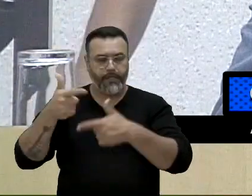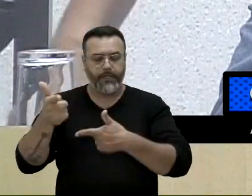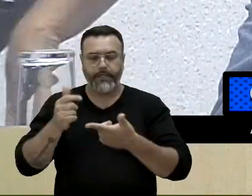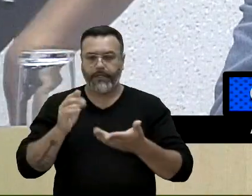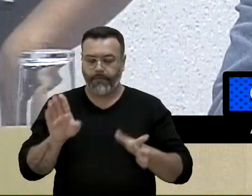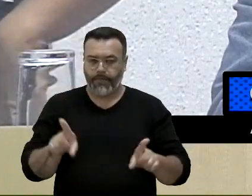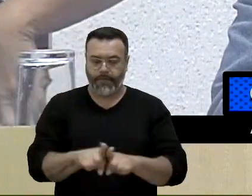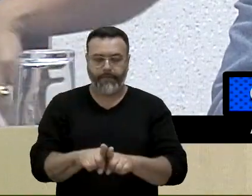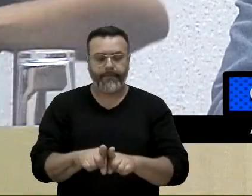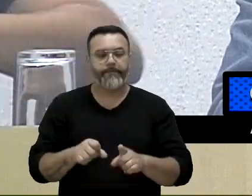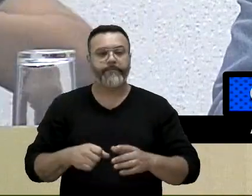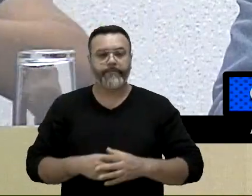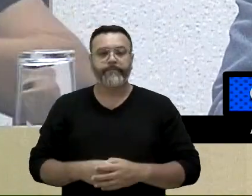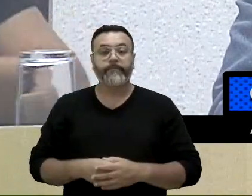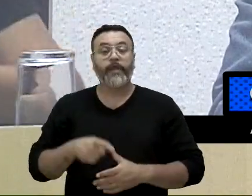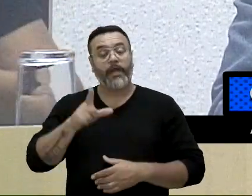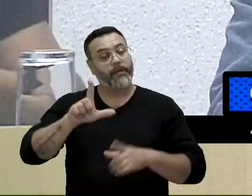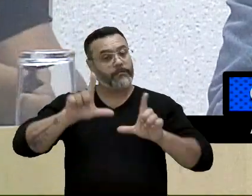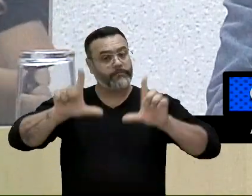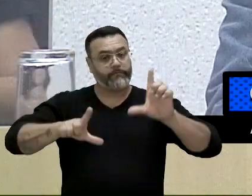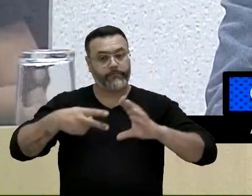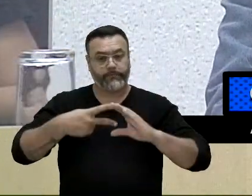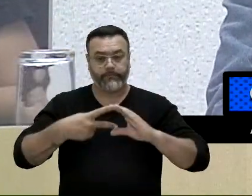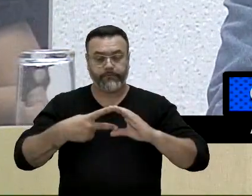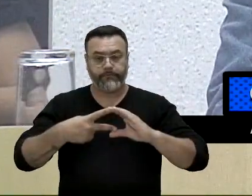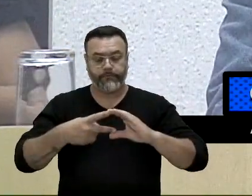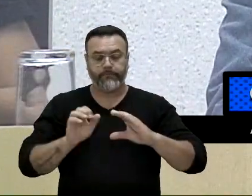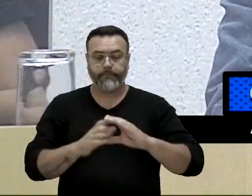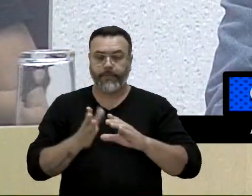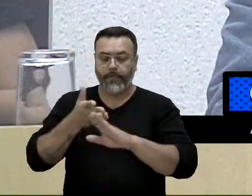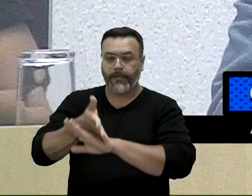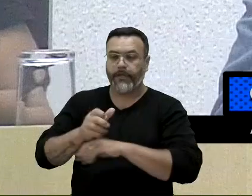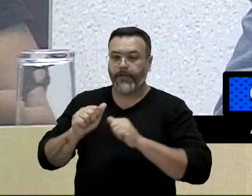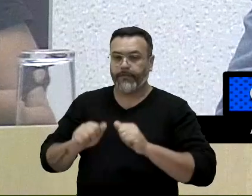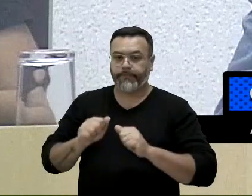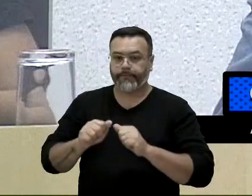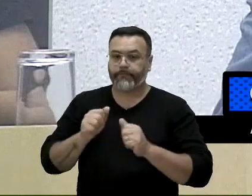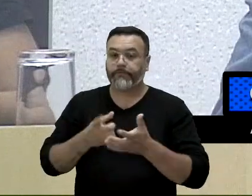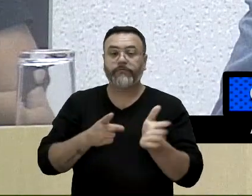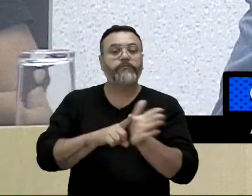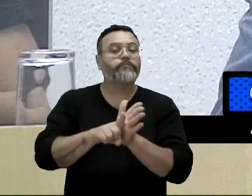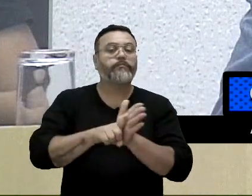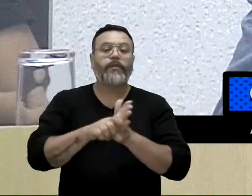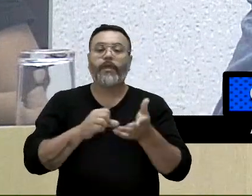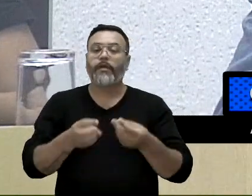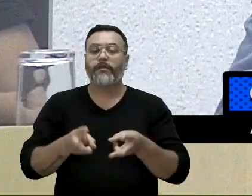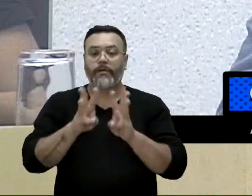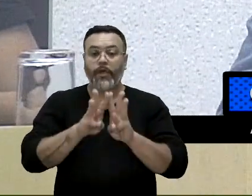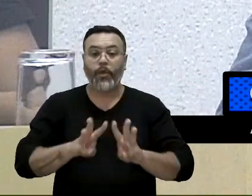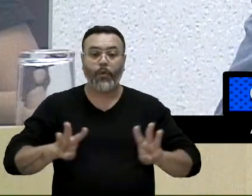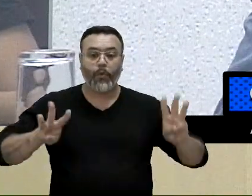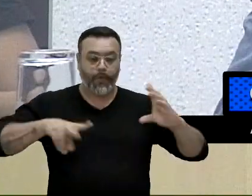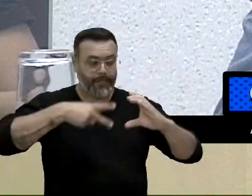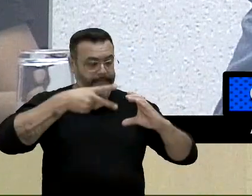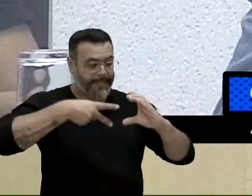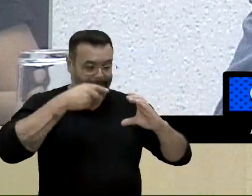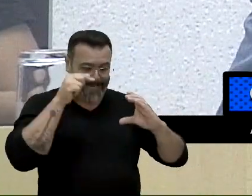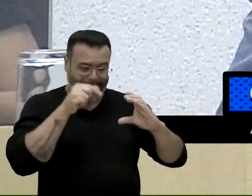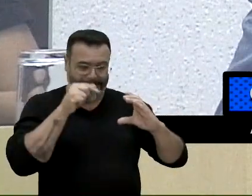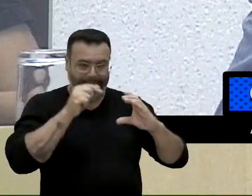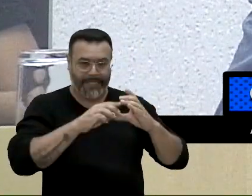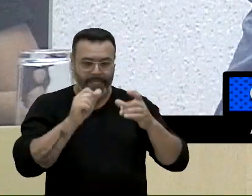acompanha pela TV Câmara também poderá participar enviando seu questionamento. Basta acessar o endereço